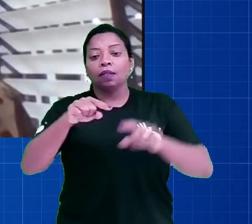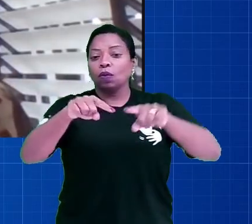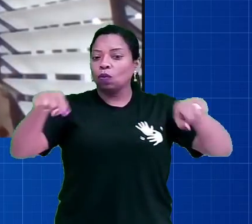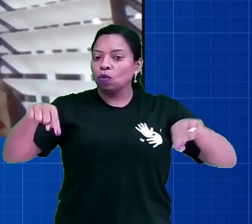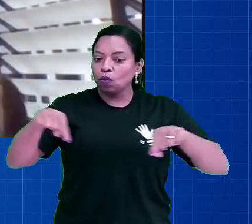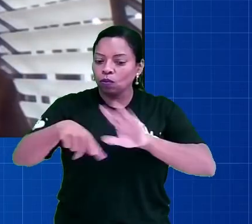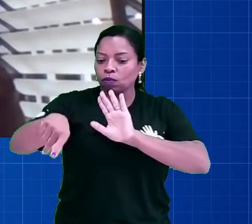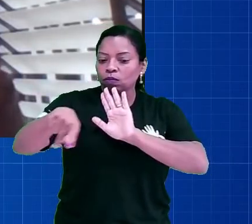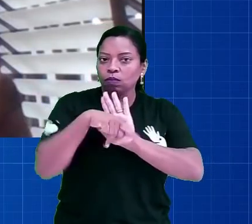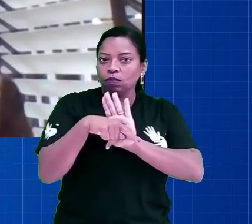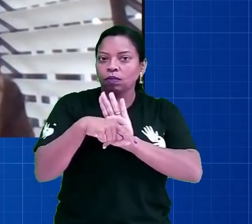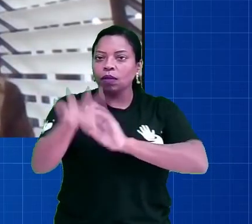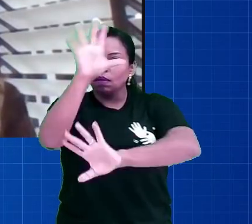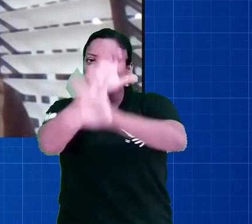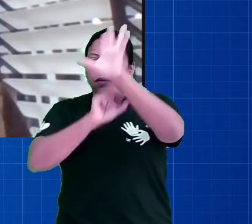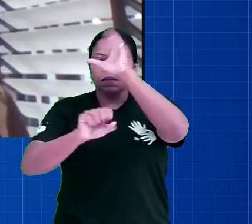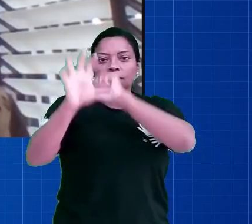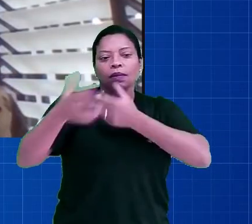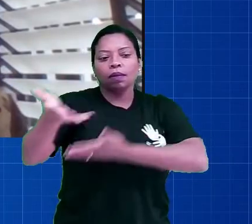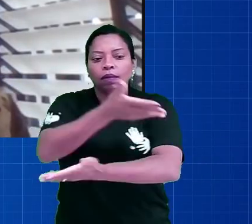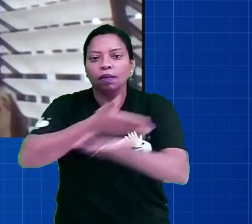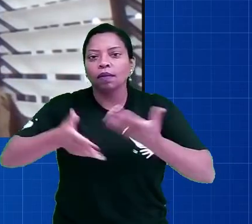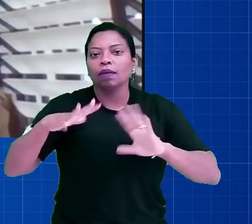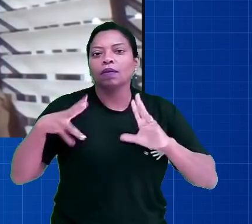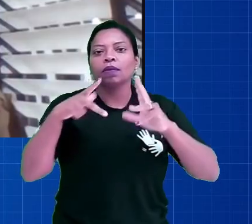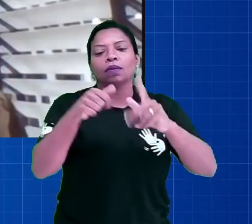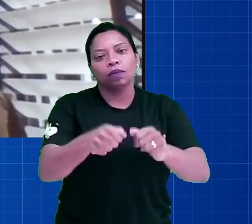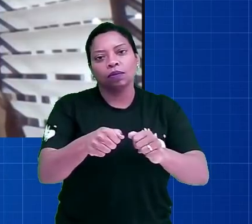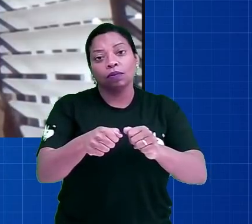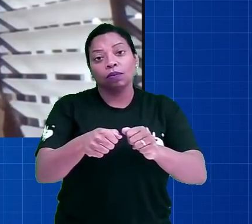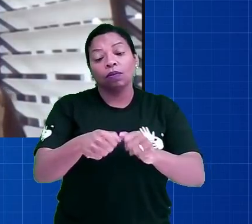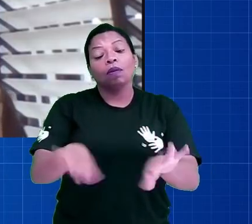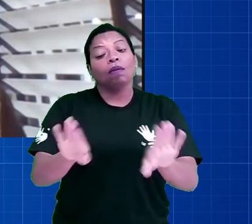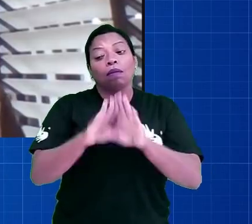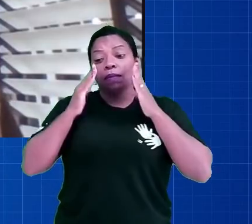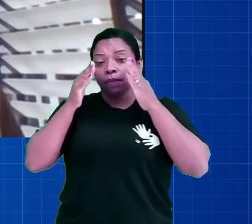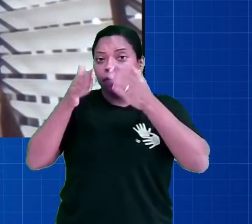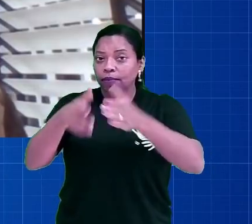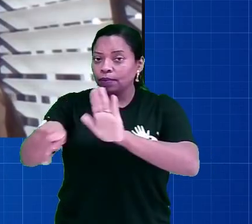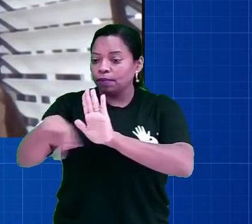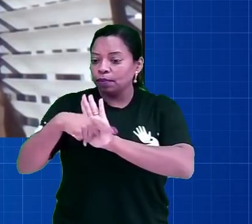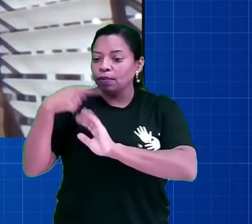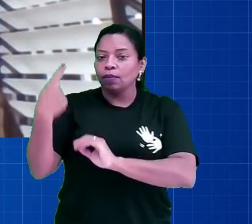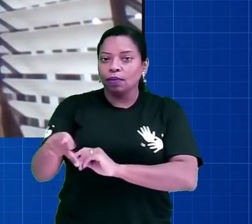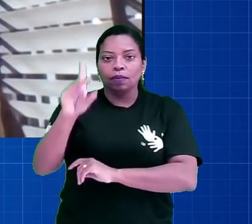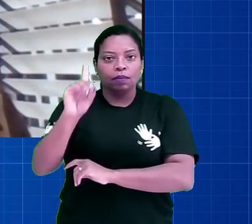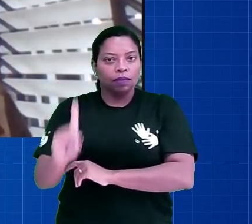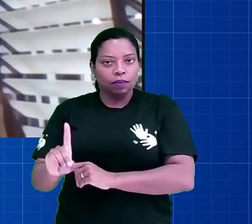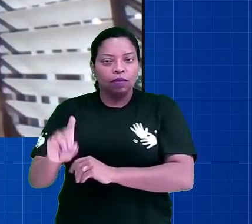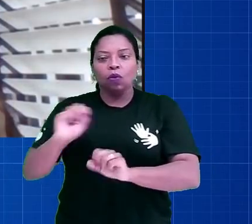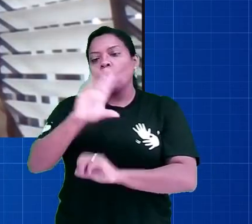nossos alunos, e de modo específico aos alunos público-alvo da educação especial, mais nós estaríamos